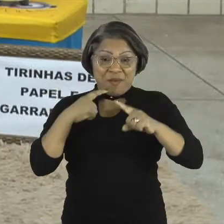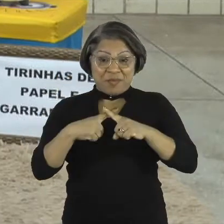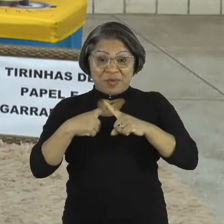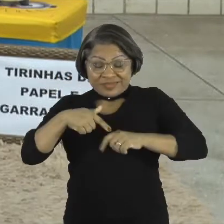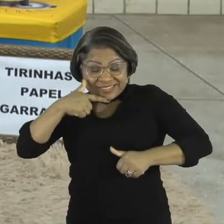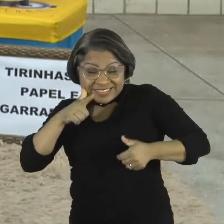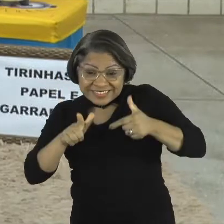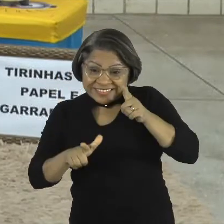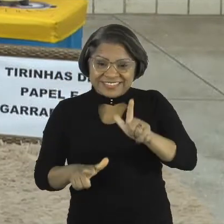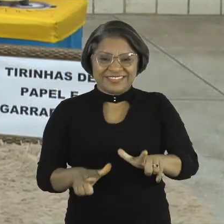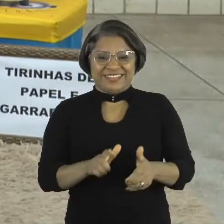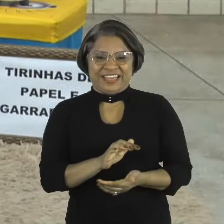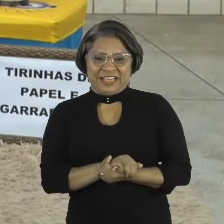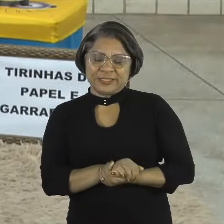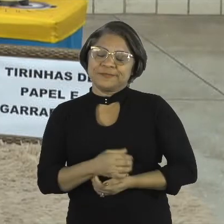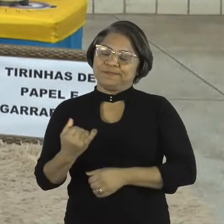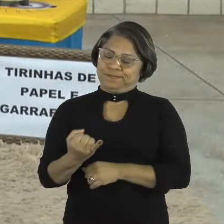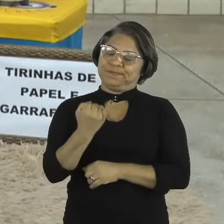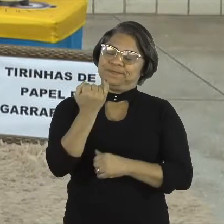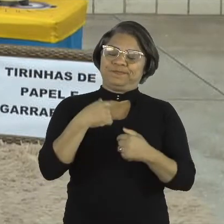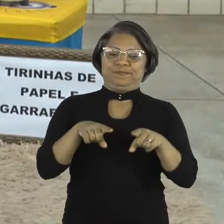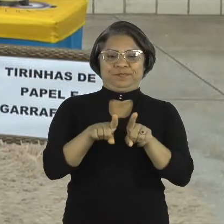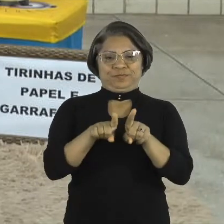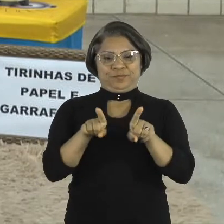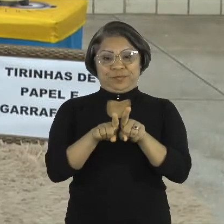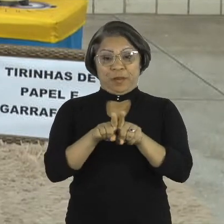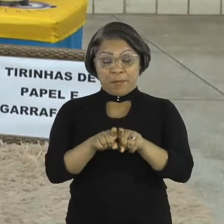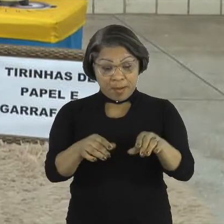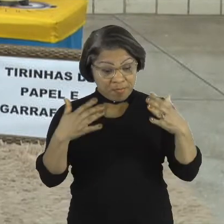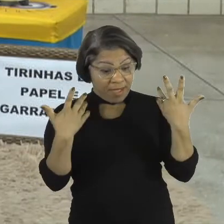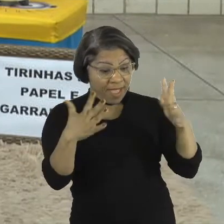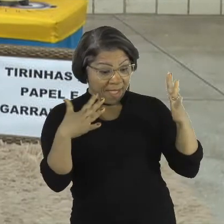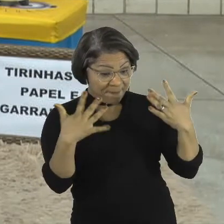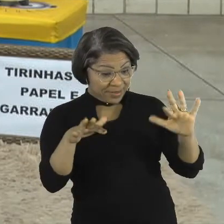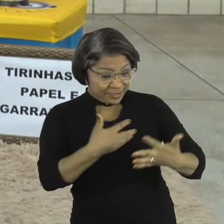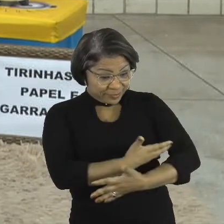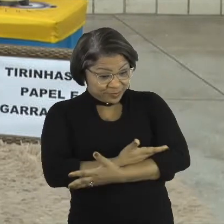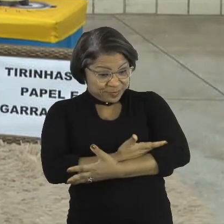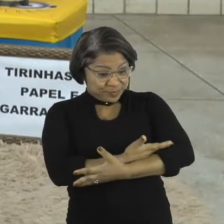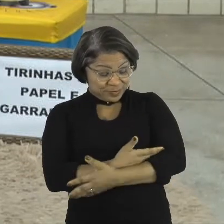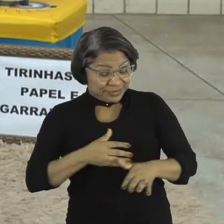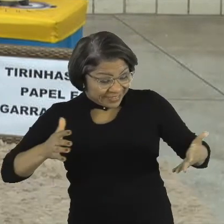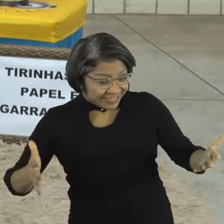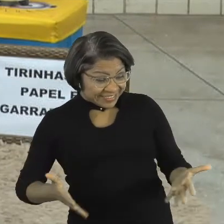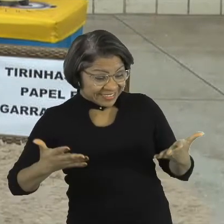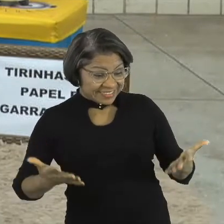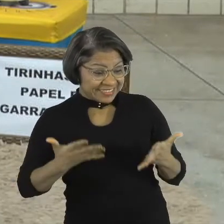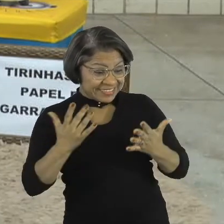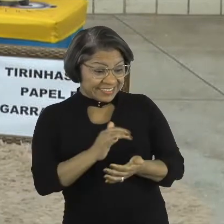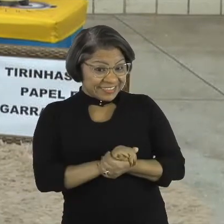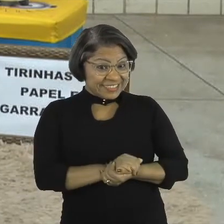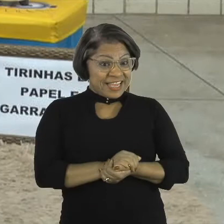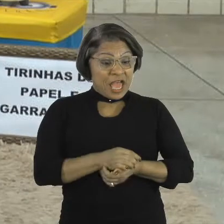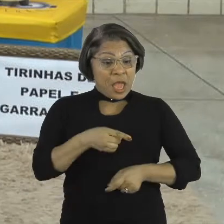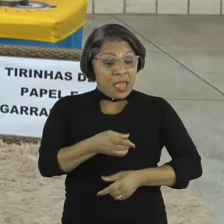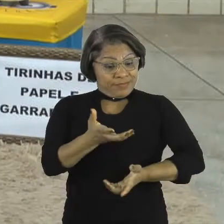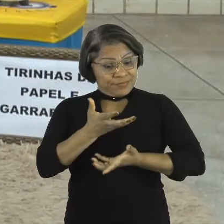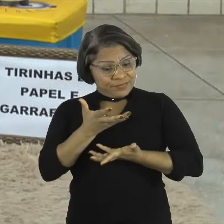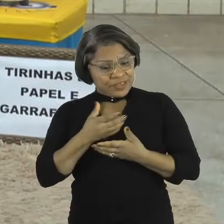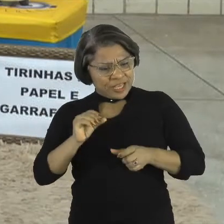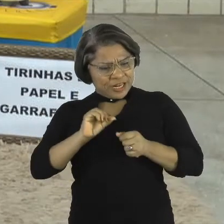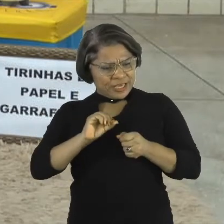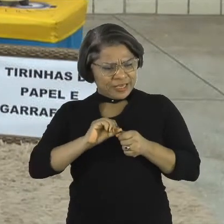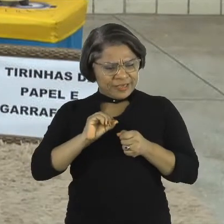é importante que você também parabenize o seu bebê e estimule ele a querer fazer mais e mais,